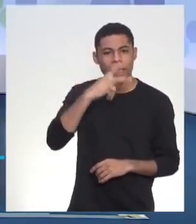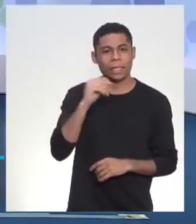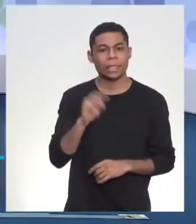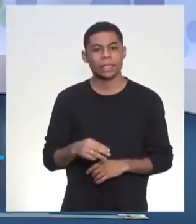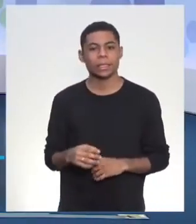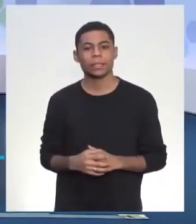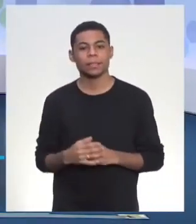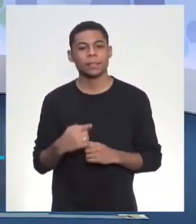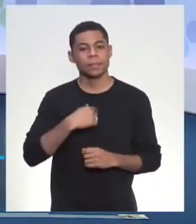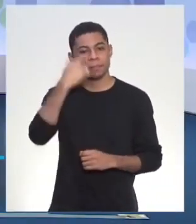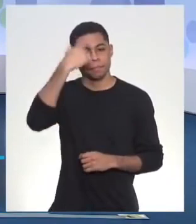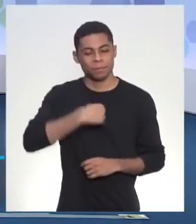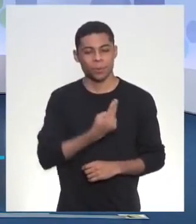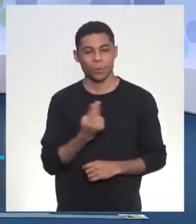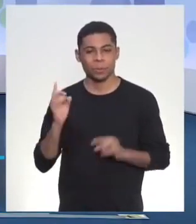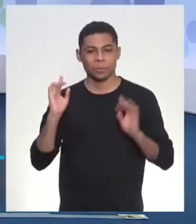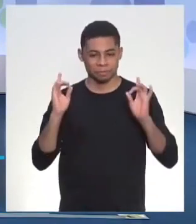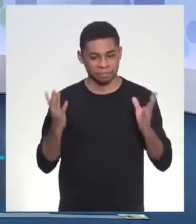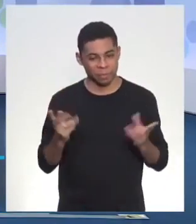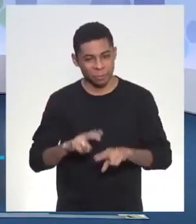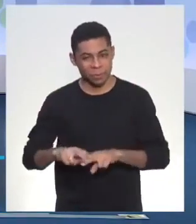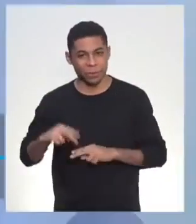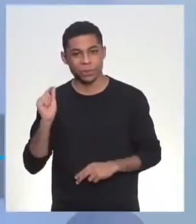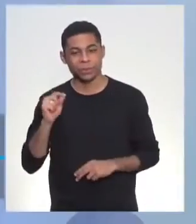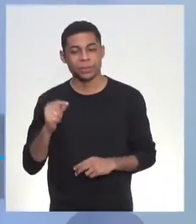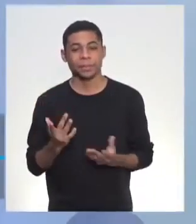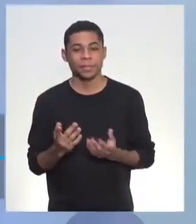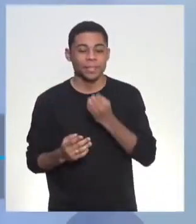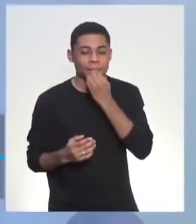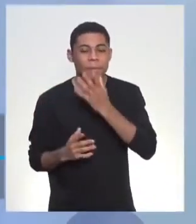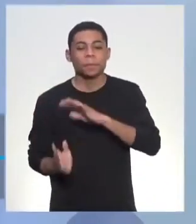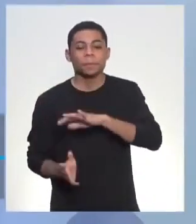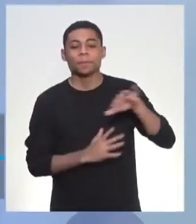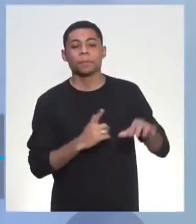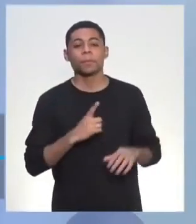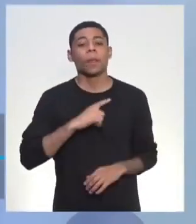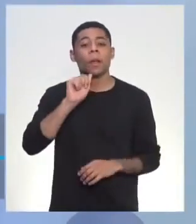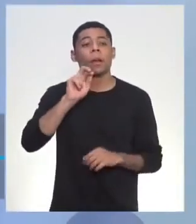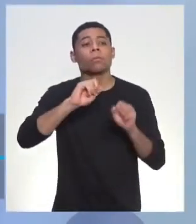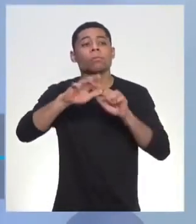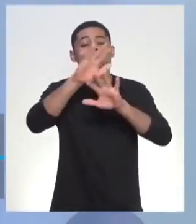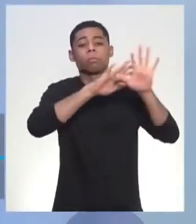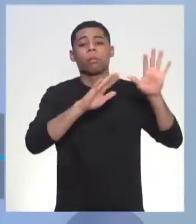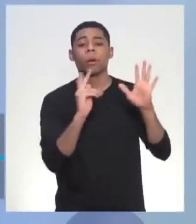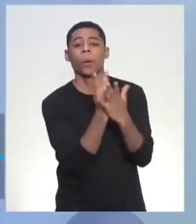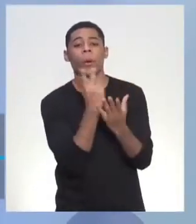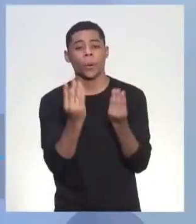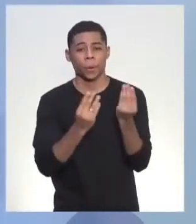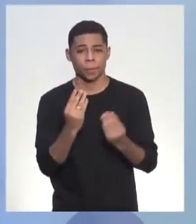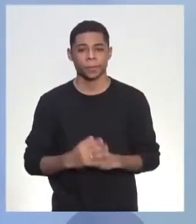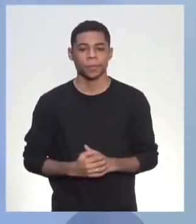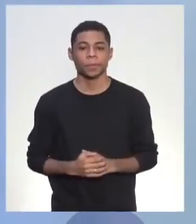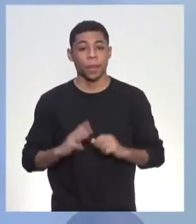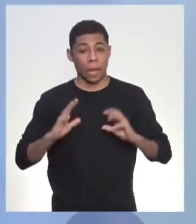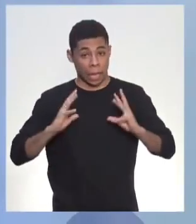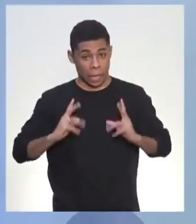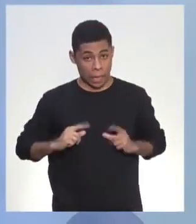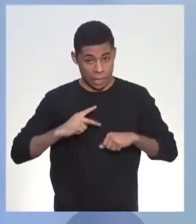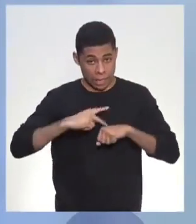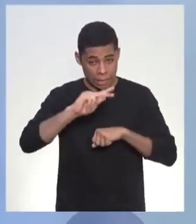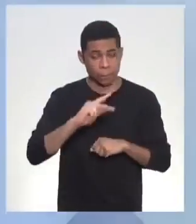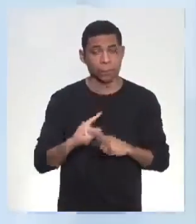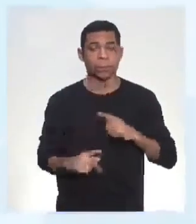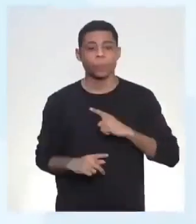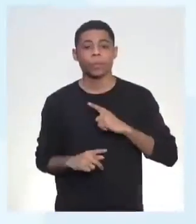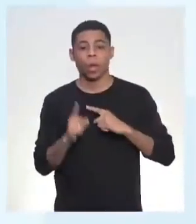Faz jus ao nome. Gente, qual é a composição do ar atmosférico? O ar atmosférico limpo, ele é formado por